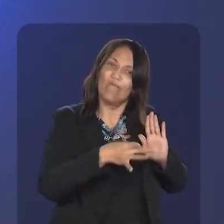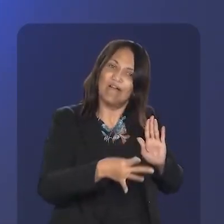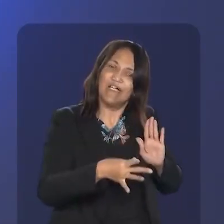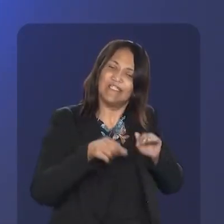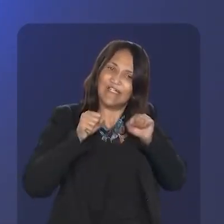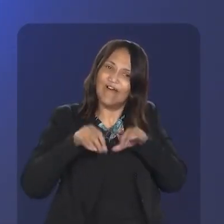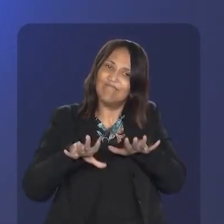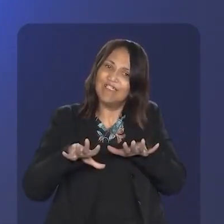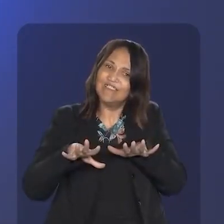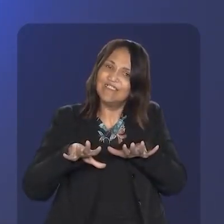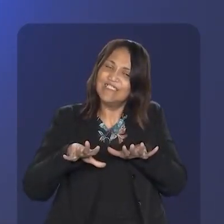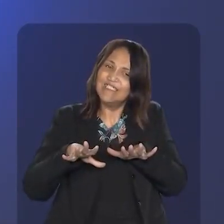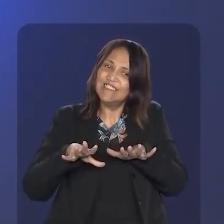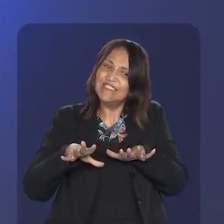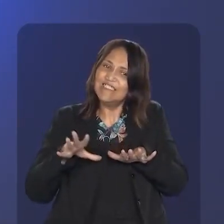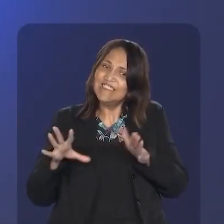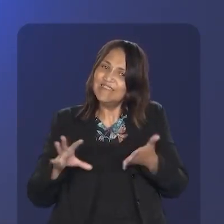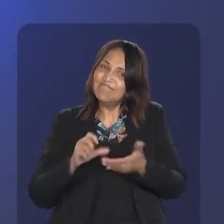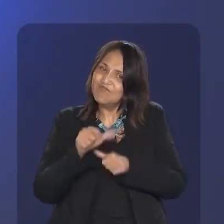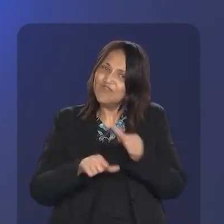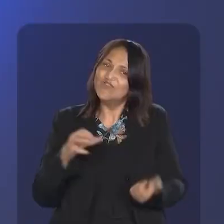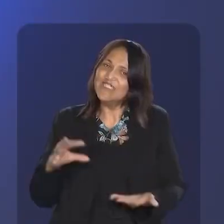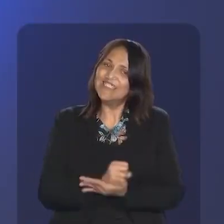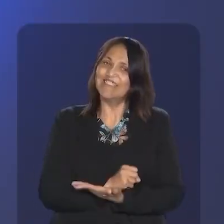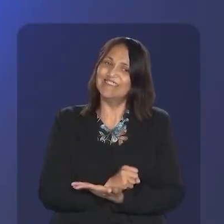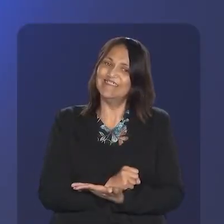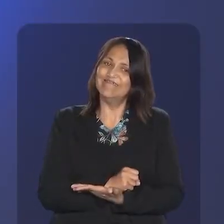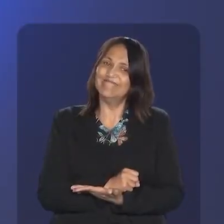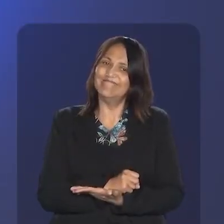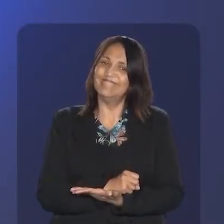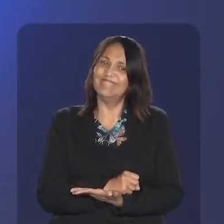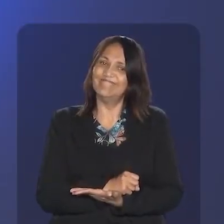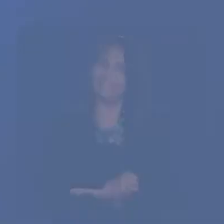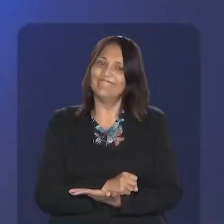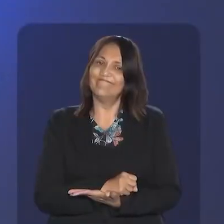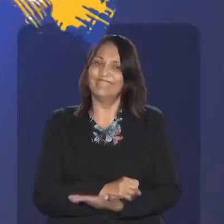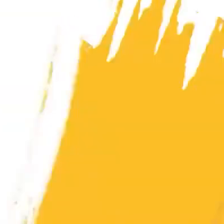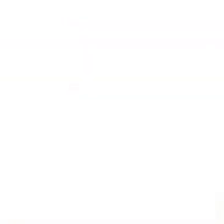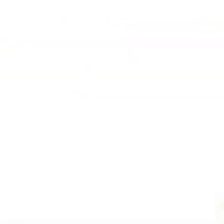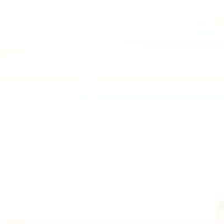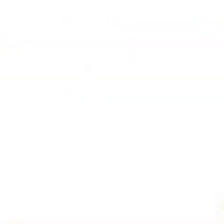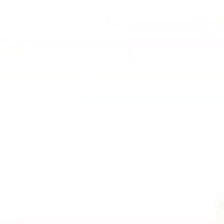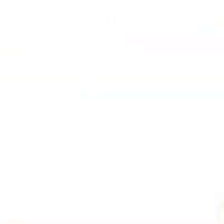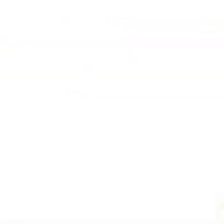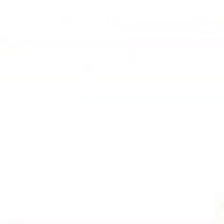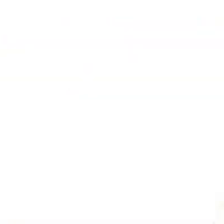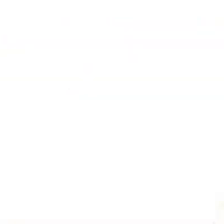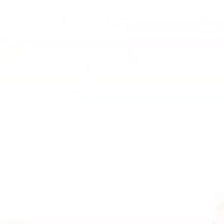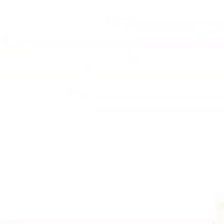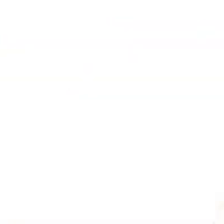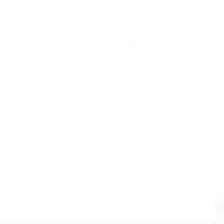comenta, compartilha e corre para atualizar o seu cadastro.